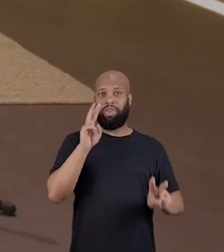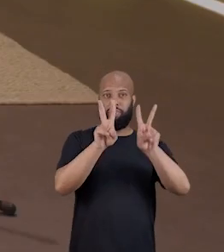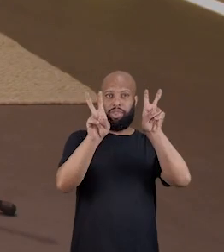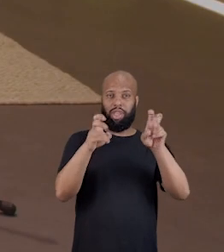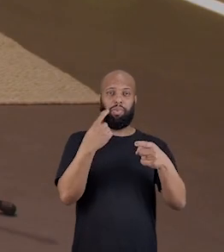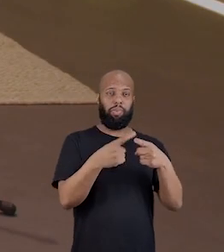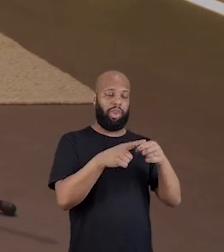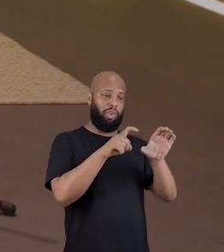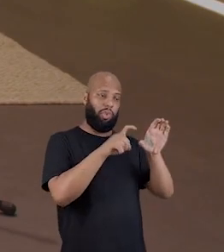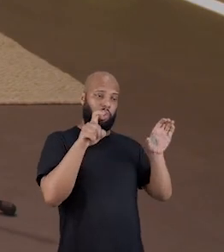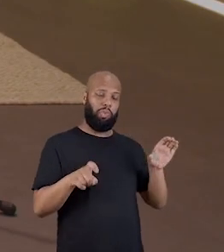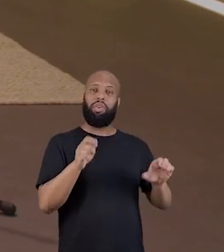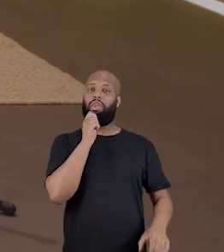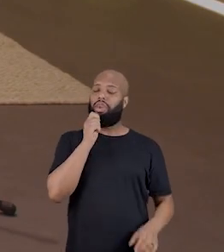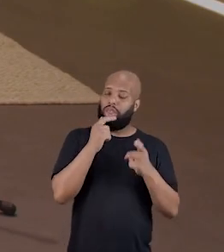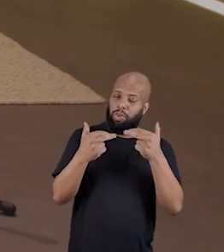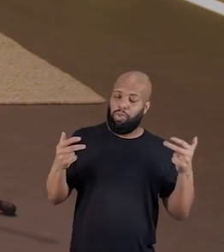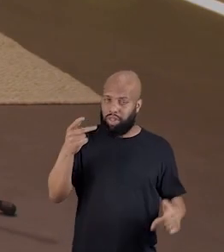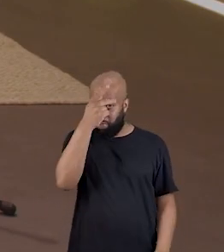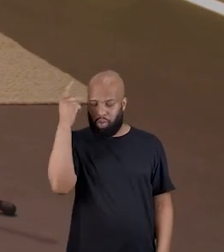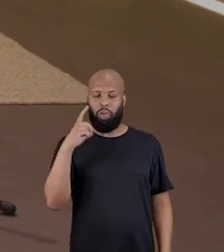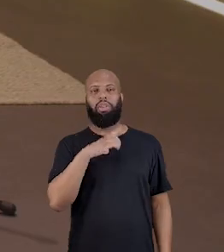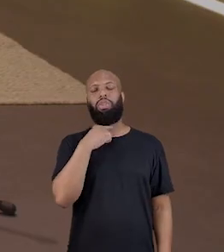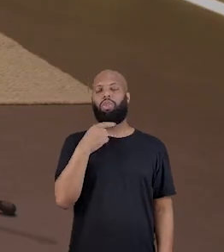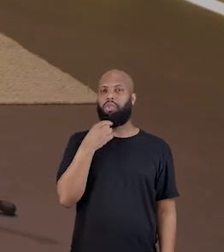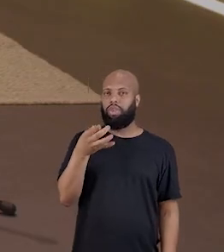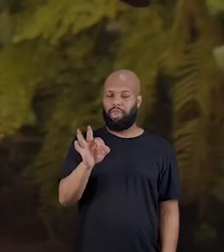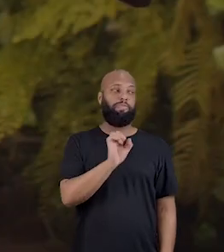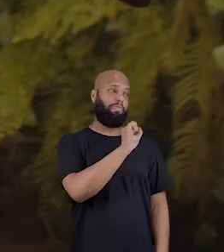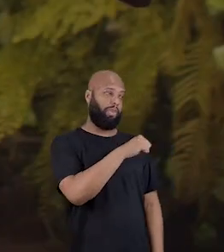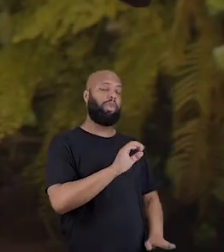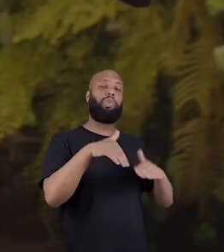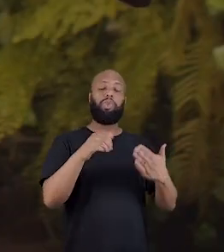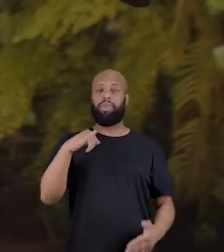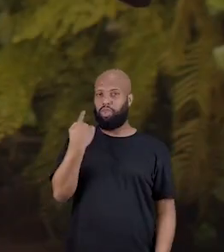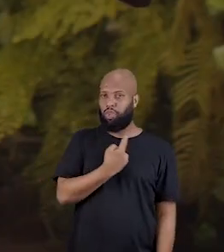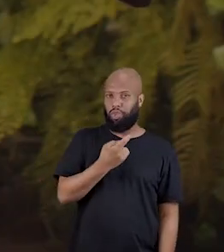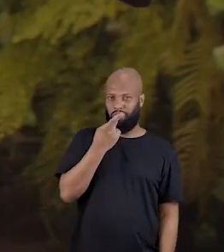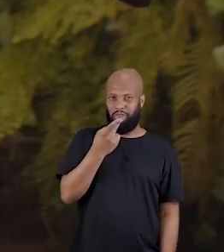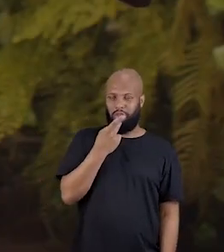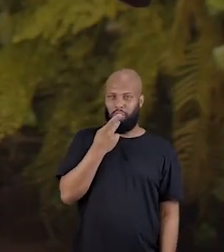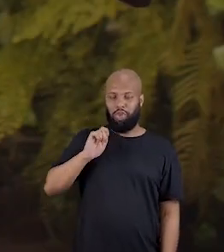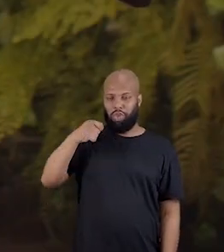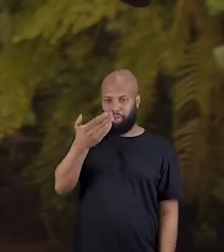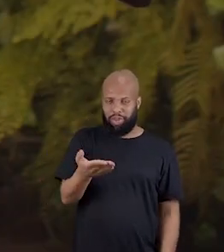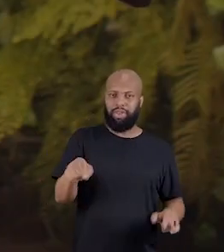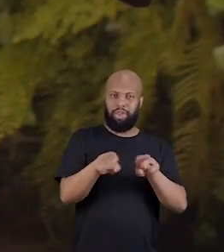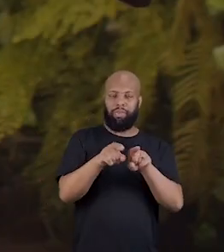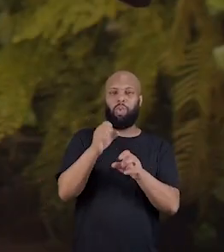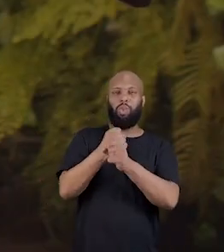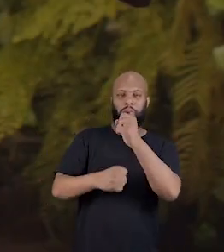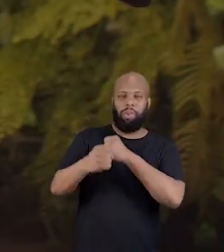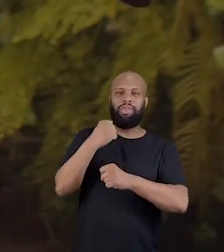falar sobre isso, porque autonomia também ainda é uma coisa que as pessoas têm um pouco de dúvida, né? E quando a gente falou sobre isso, a